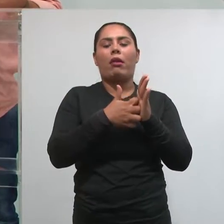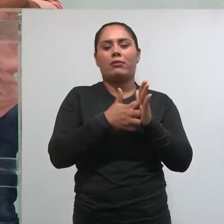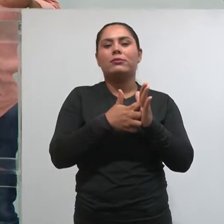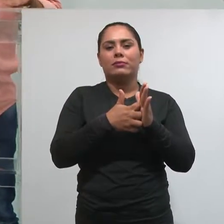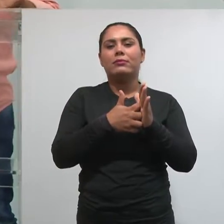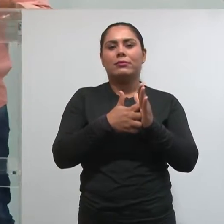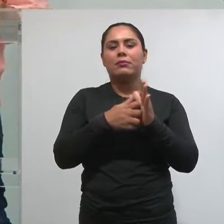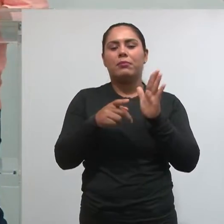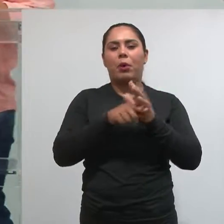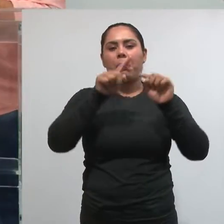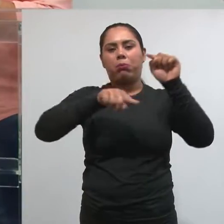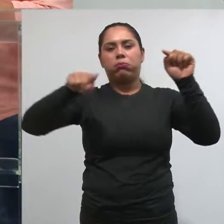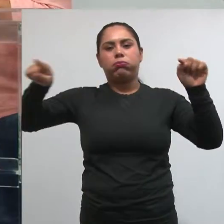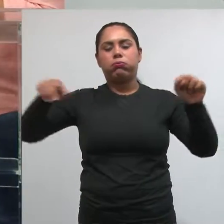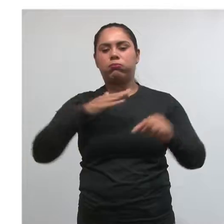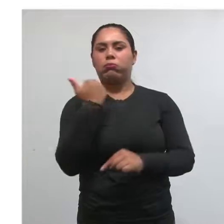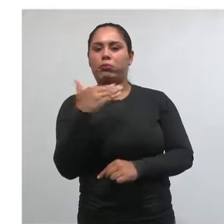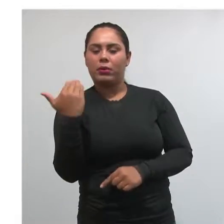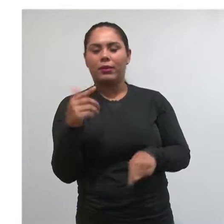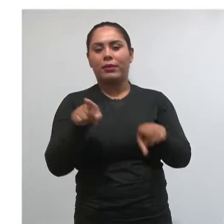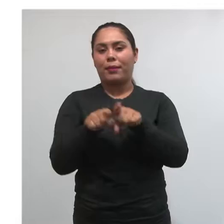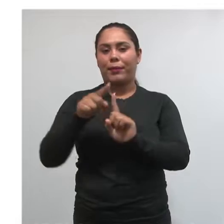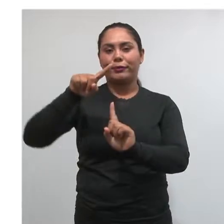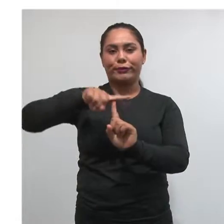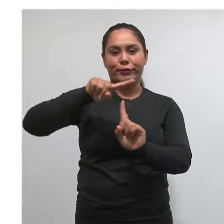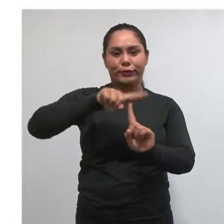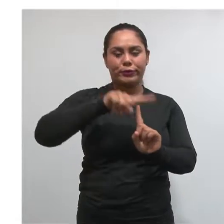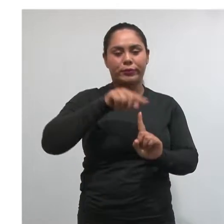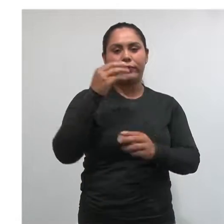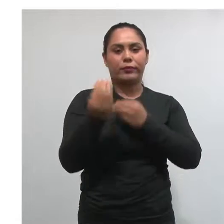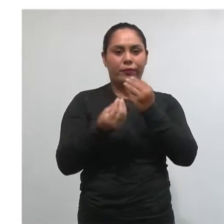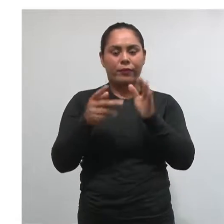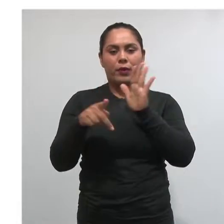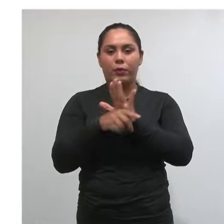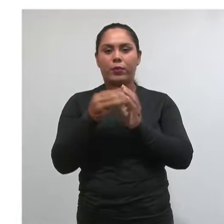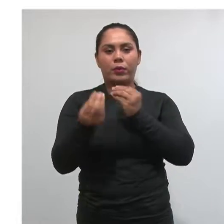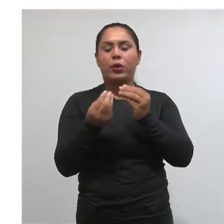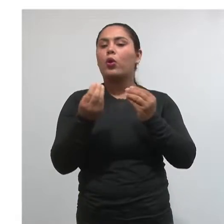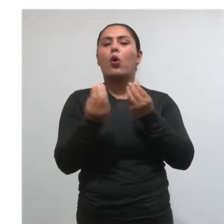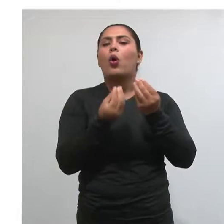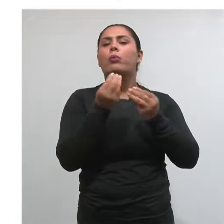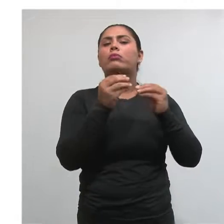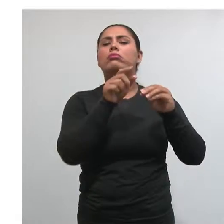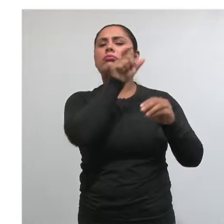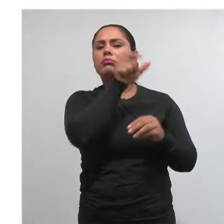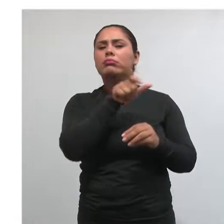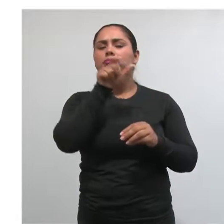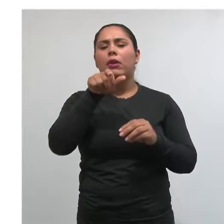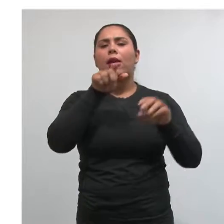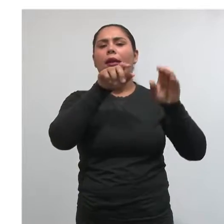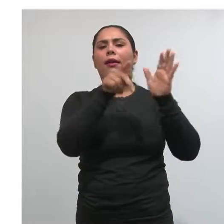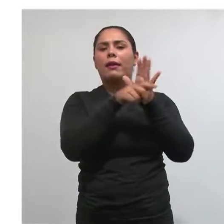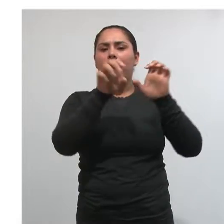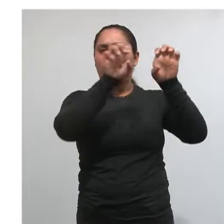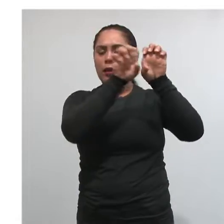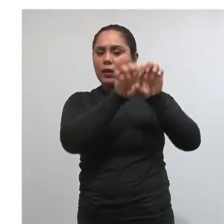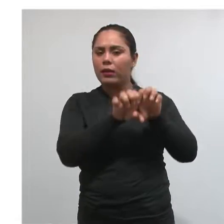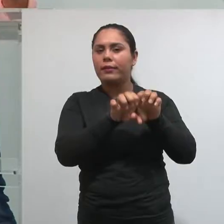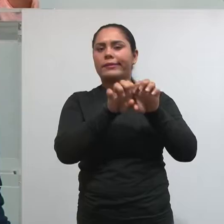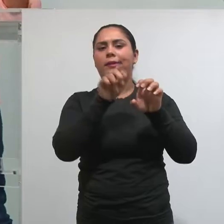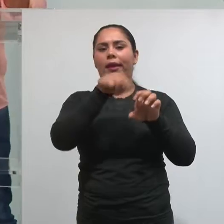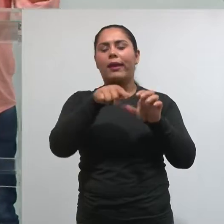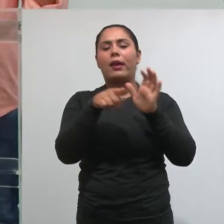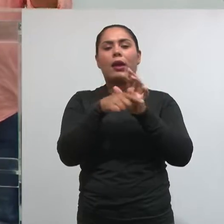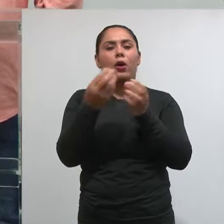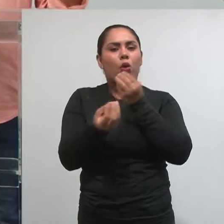de trânsito. Okay? O outro tipo, então, aqui, constitutivas e estruturadoras. Essas políticas são políticas que ditam